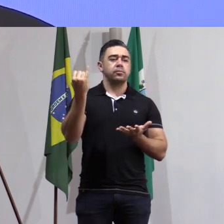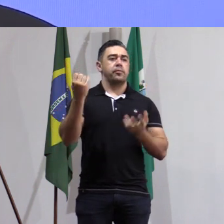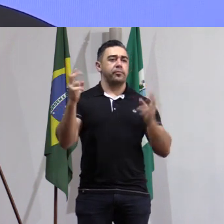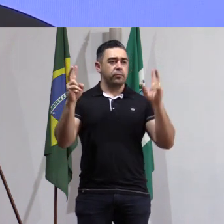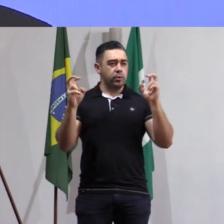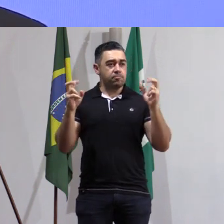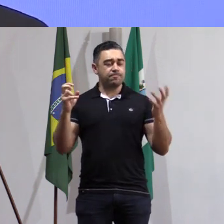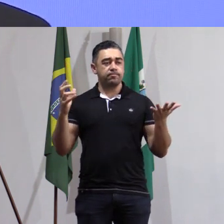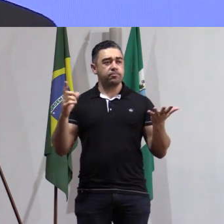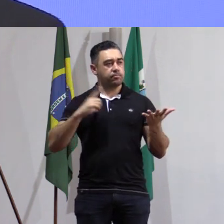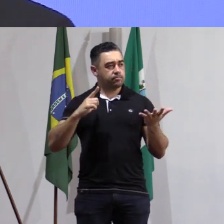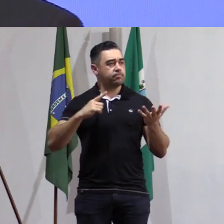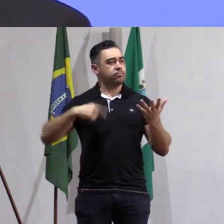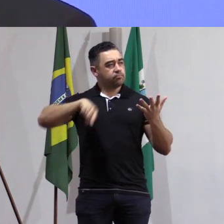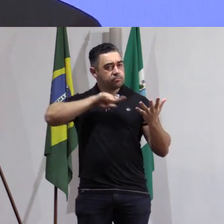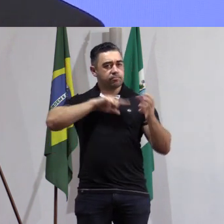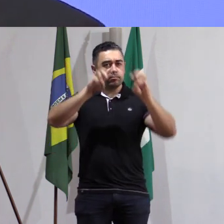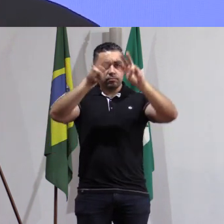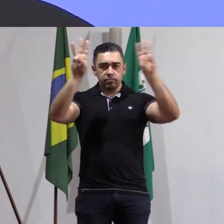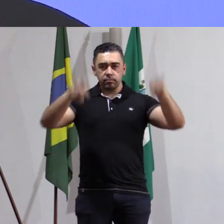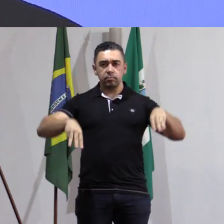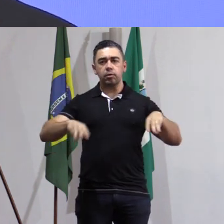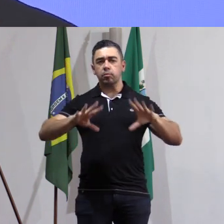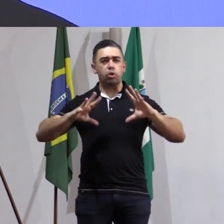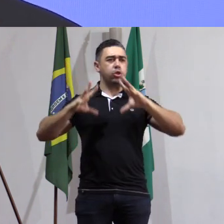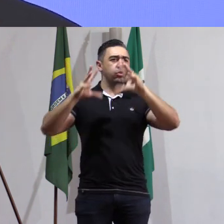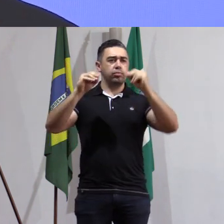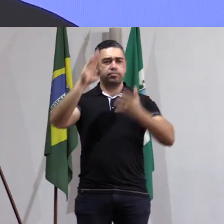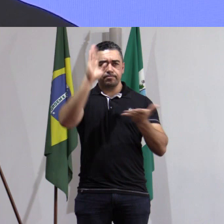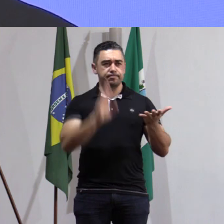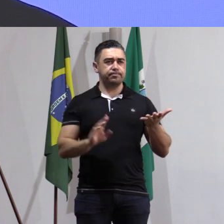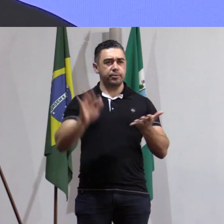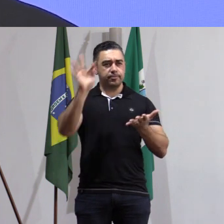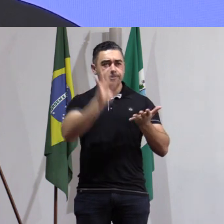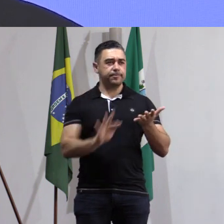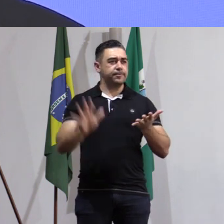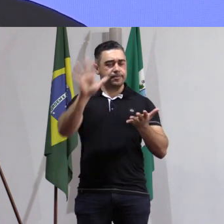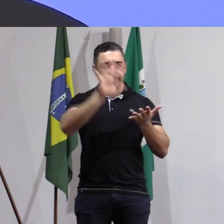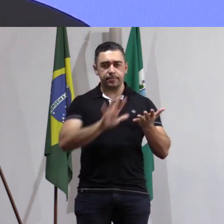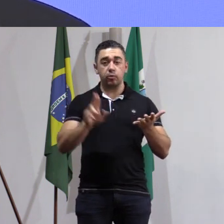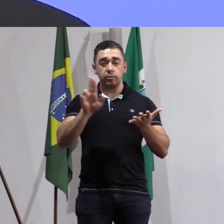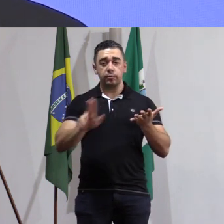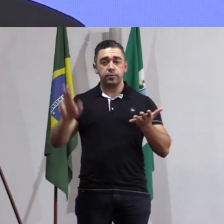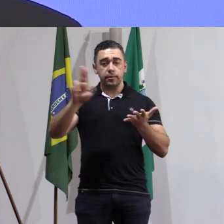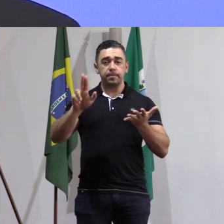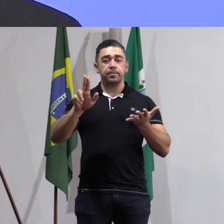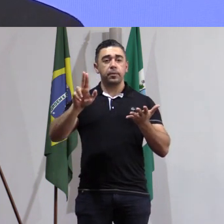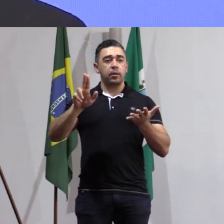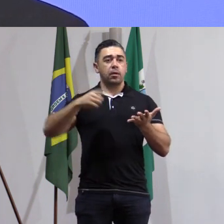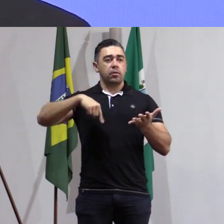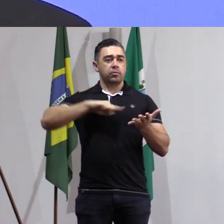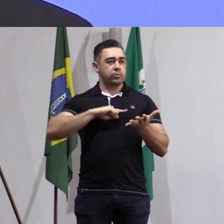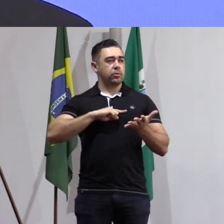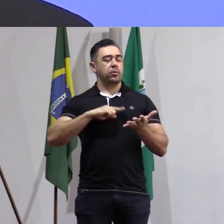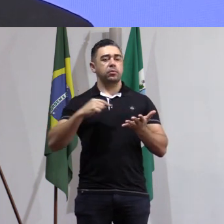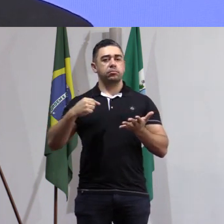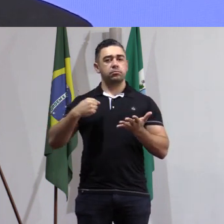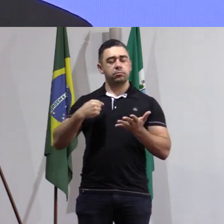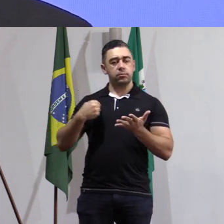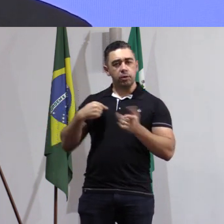sensível para nós, o UFPR, e para todas as universidades. É um sinal também que nós recebemos, eu e